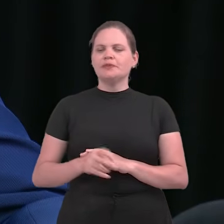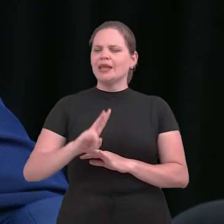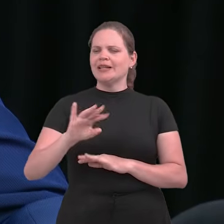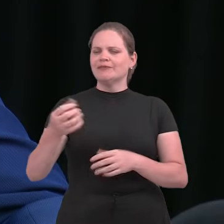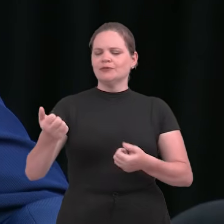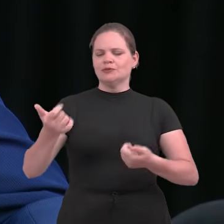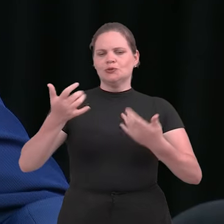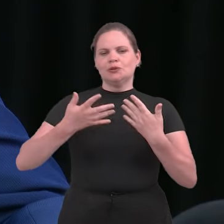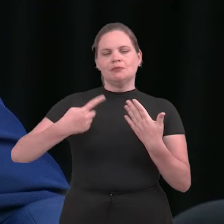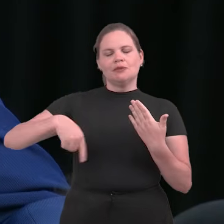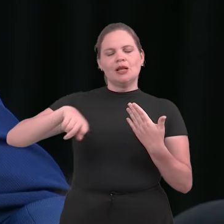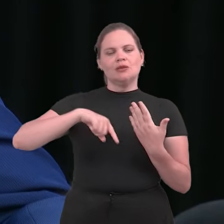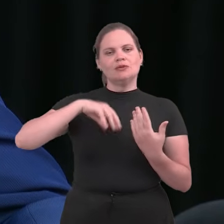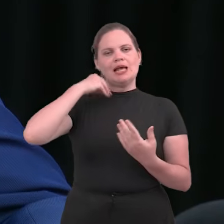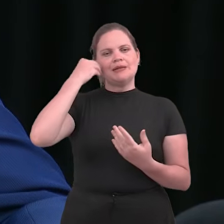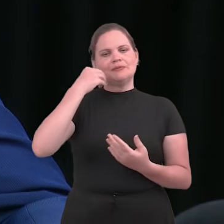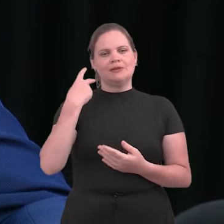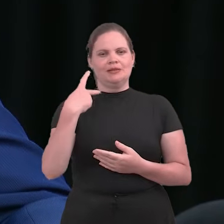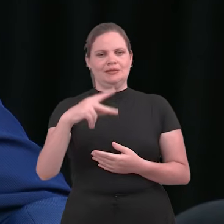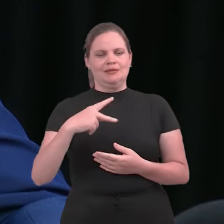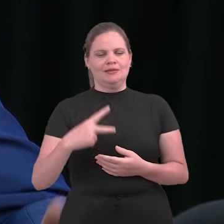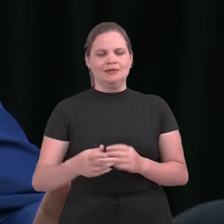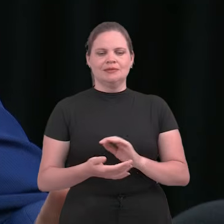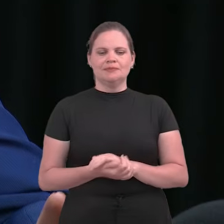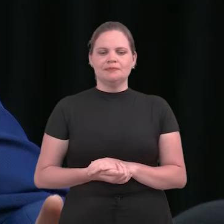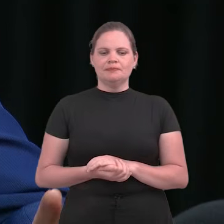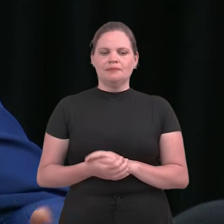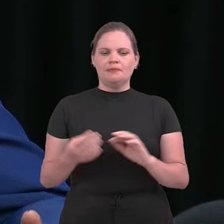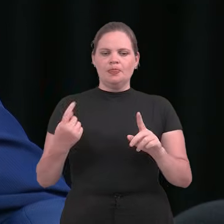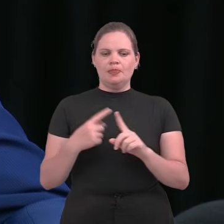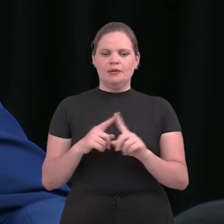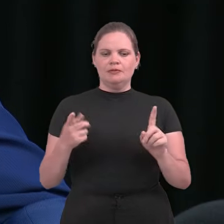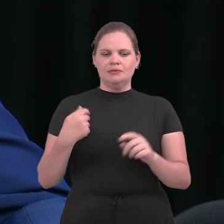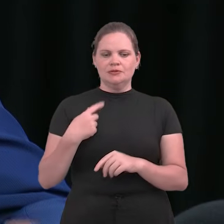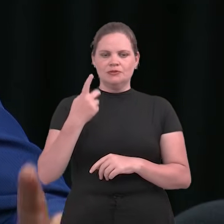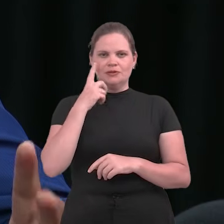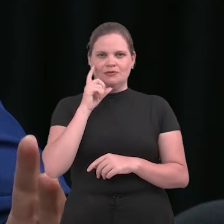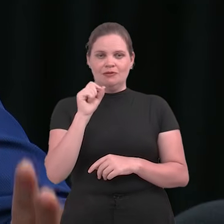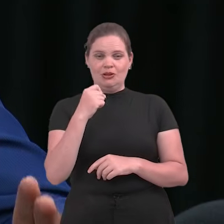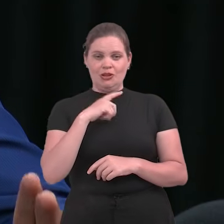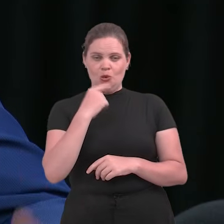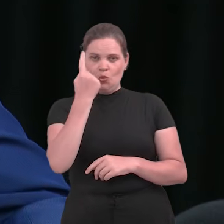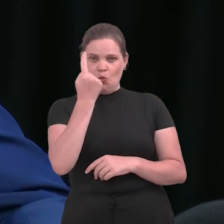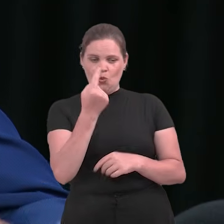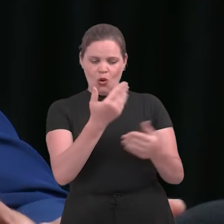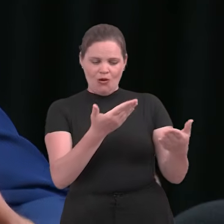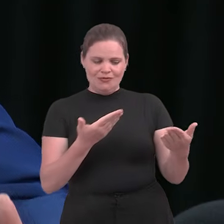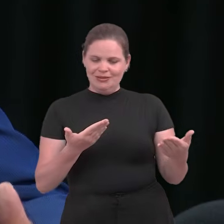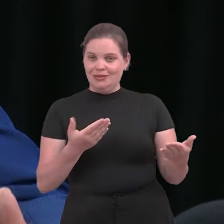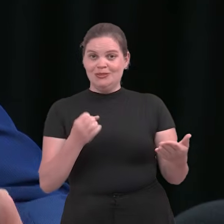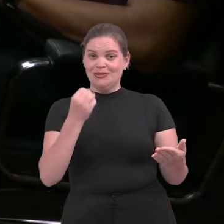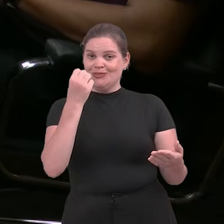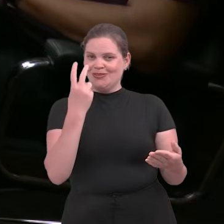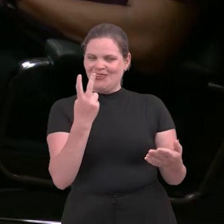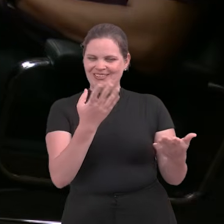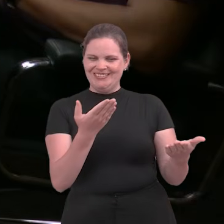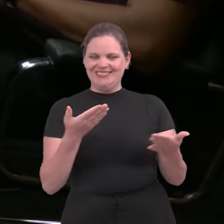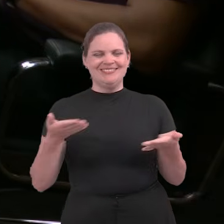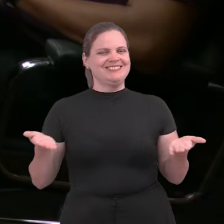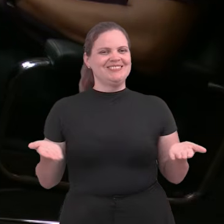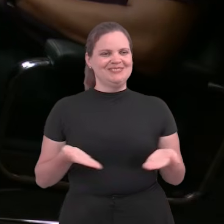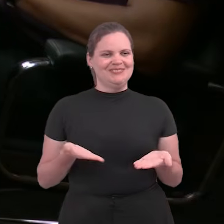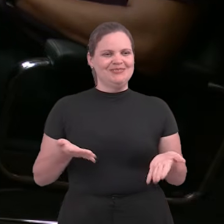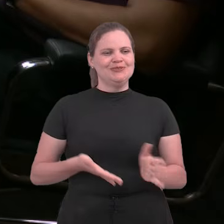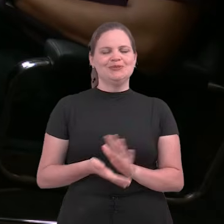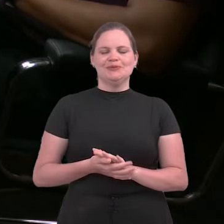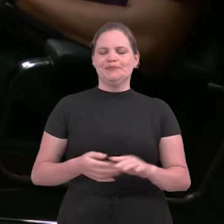vai compartilhar conosco um pouco da trajetória dele. Só que vocês vão ver aqui também que eu não tenho só um convidado, eu estou com 2 convidados no programa